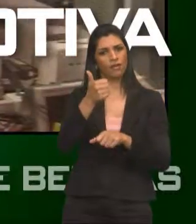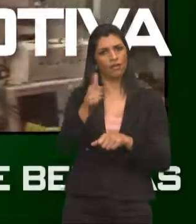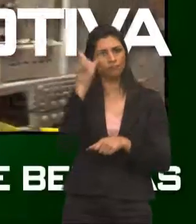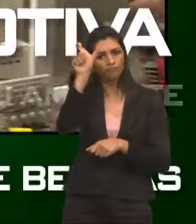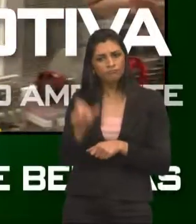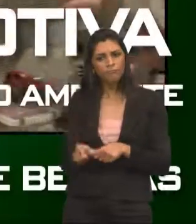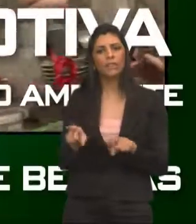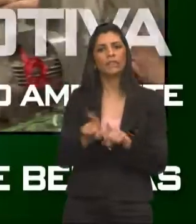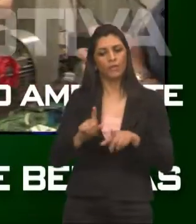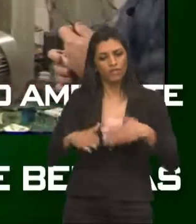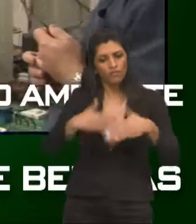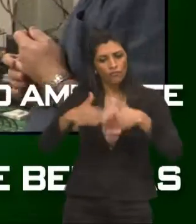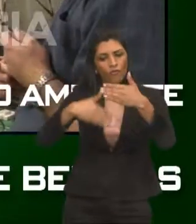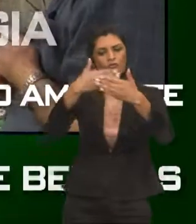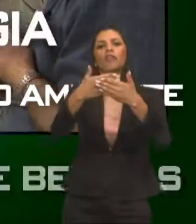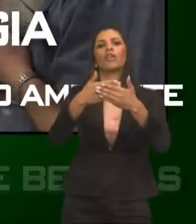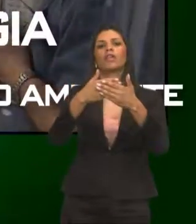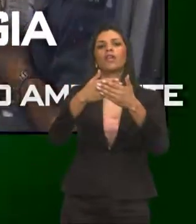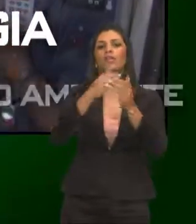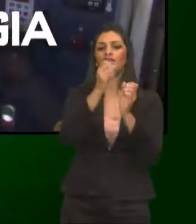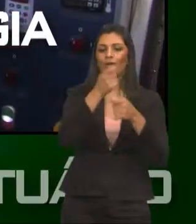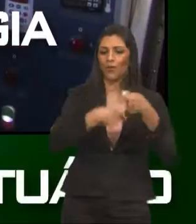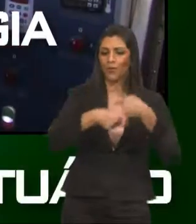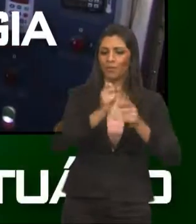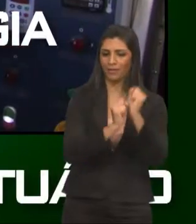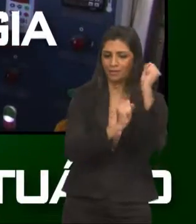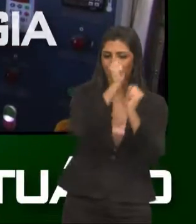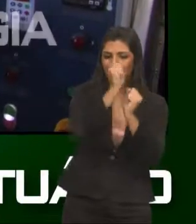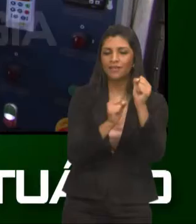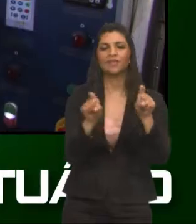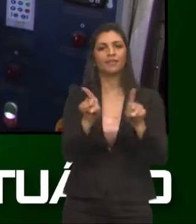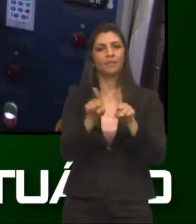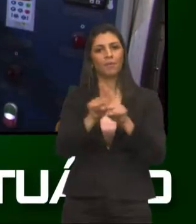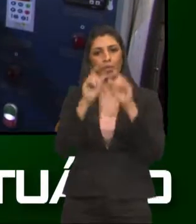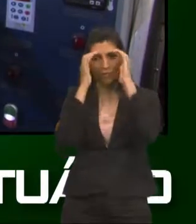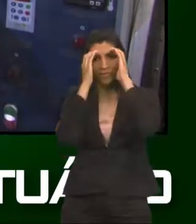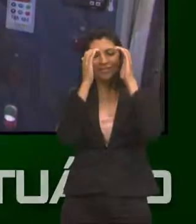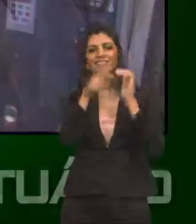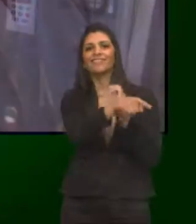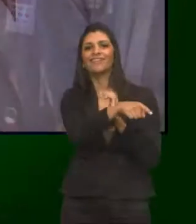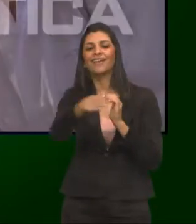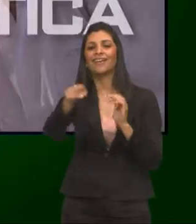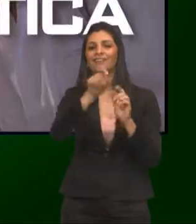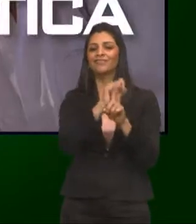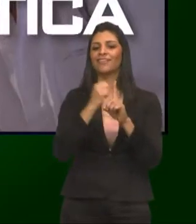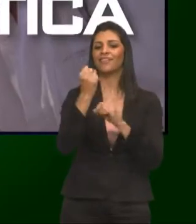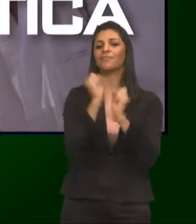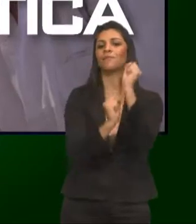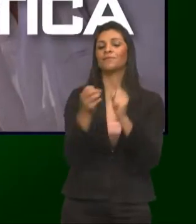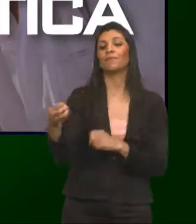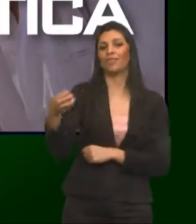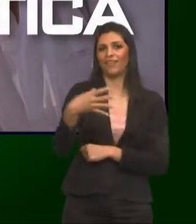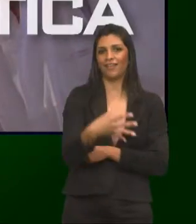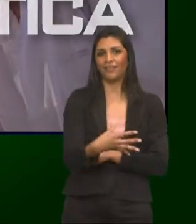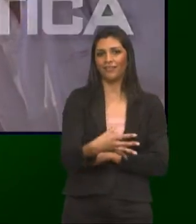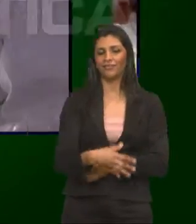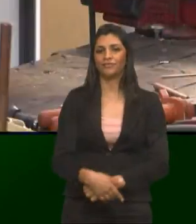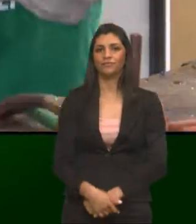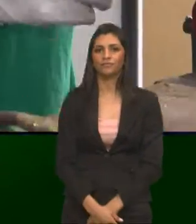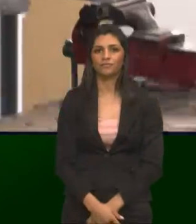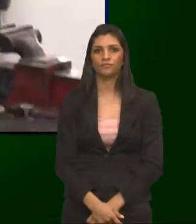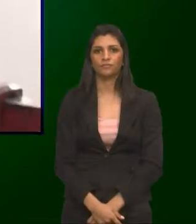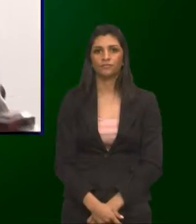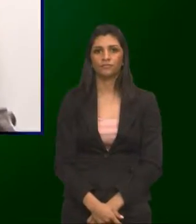profissionais, promover o desenvolvimento econômico das empresas e atender às exigências do mercado moderno.